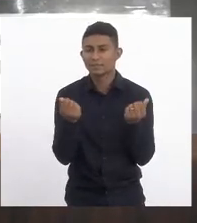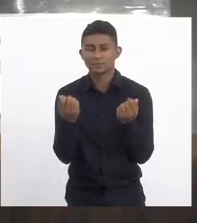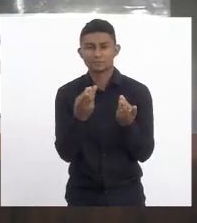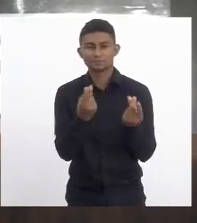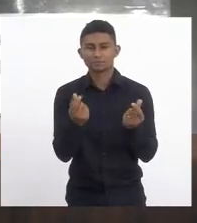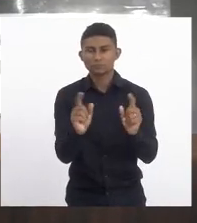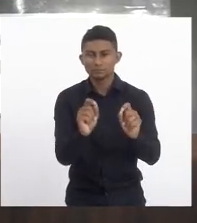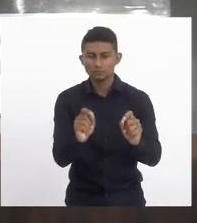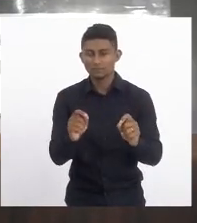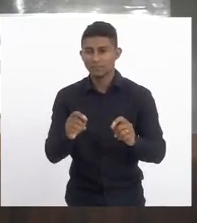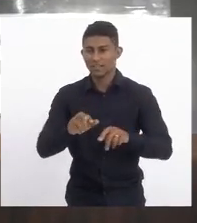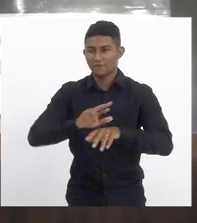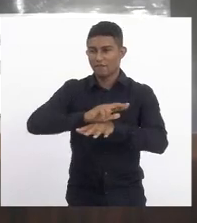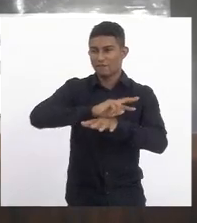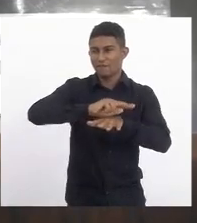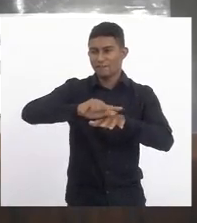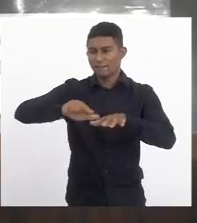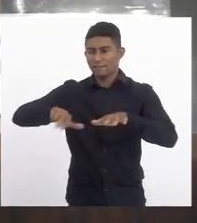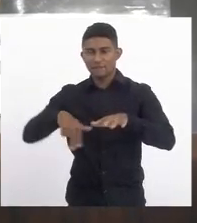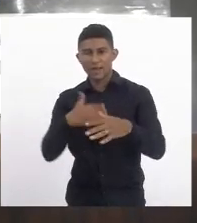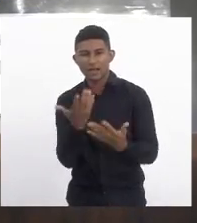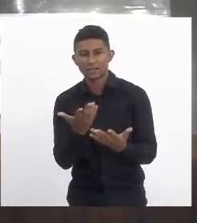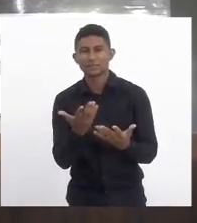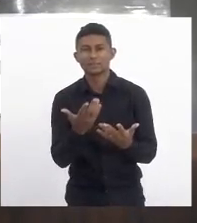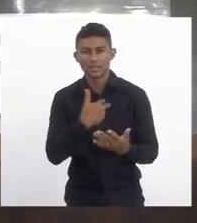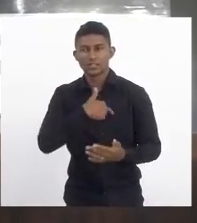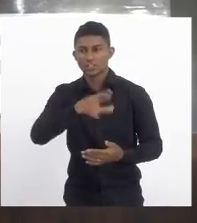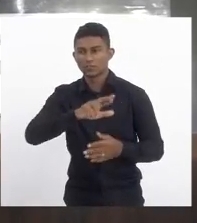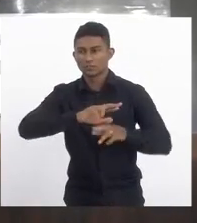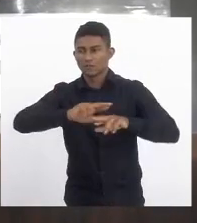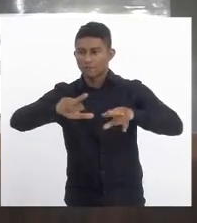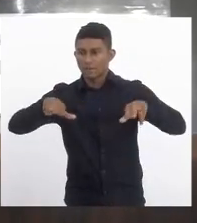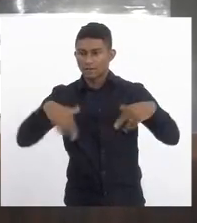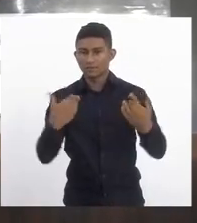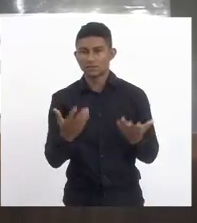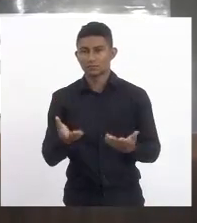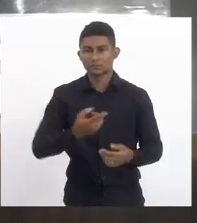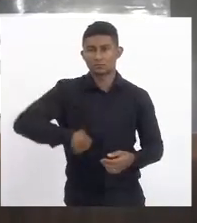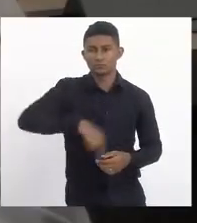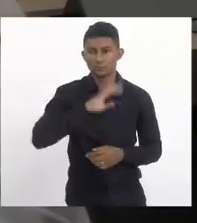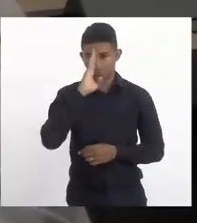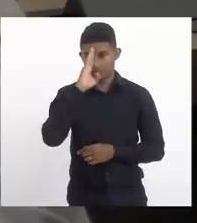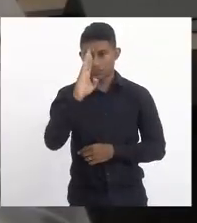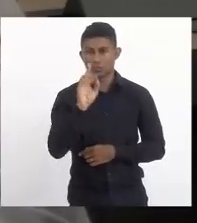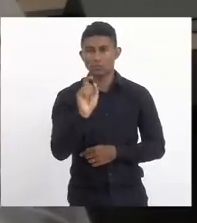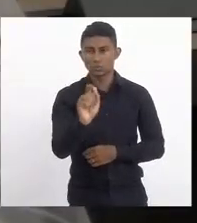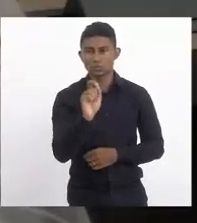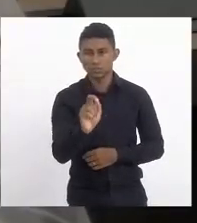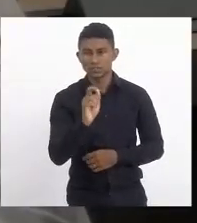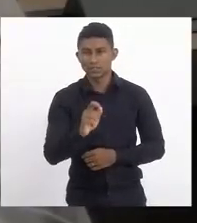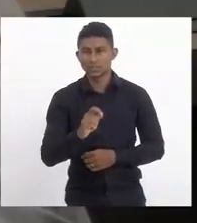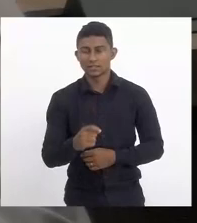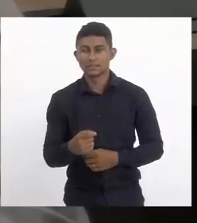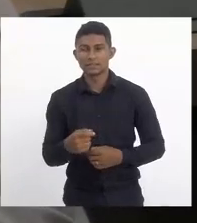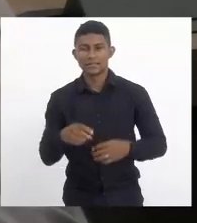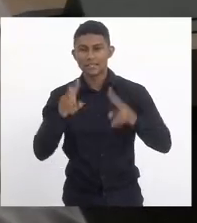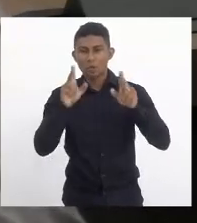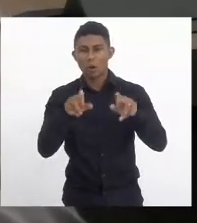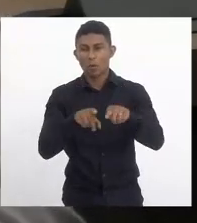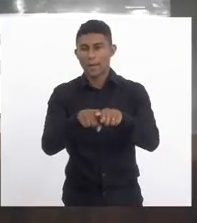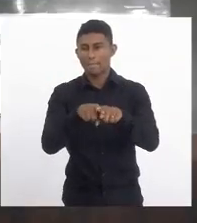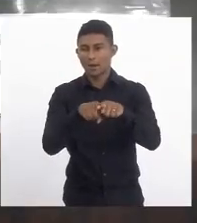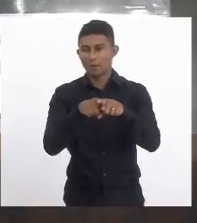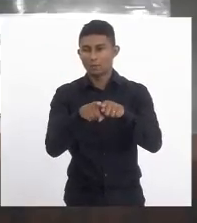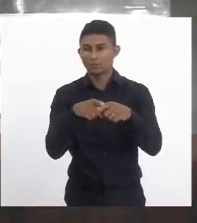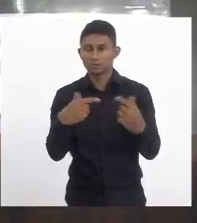culto e respeito aos simbolismos religiosos. Devemos ser, acima de tudo, fraternos. Então, meu muito, muito